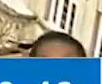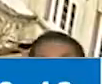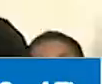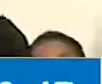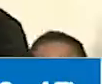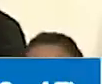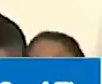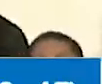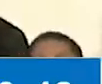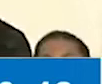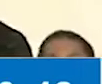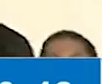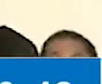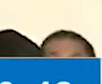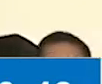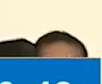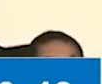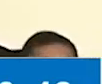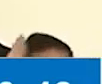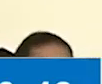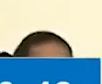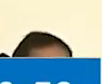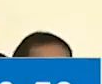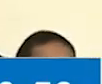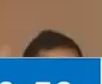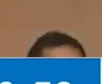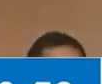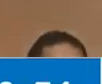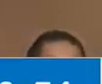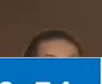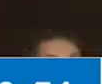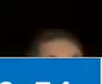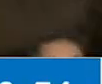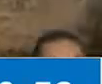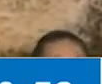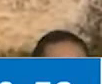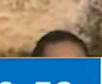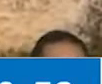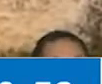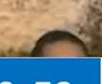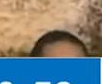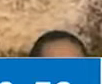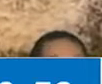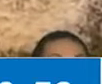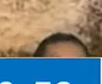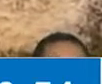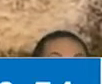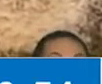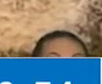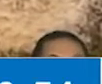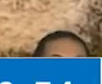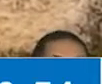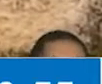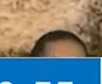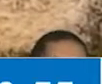Que, é claro, a depressão ela já existe há muito tempo e nós temos aí essa situação agravada até pela correria